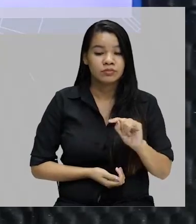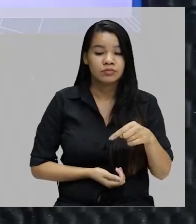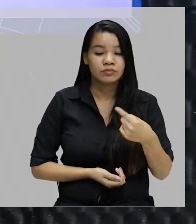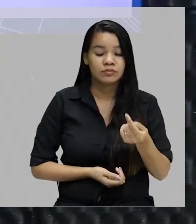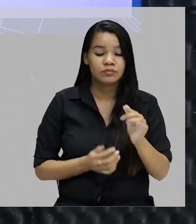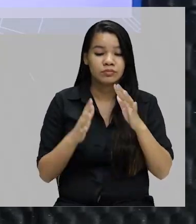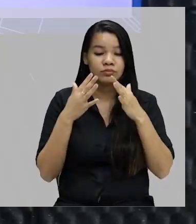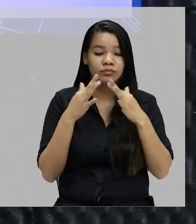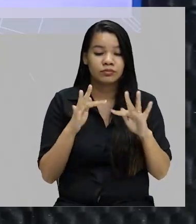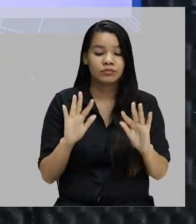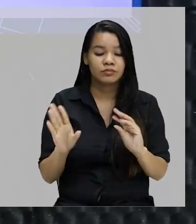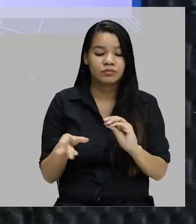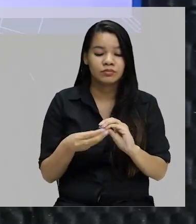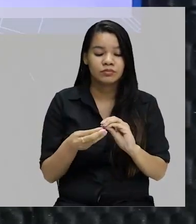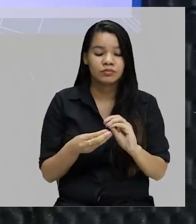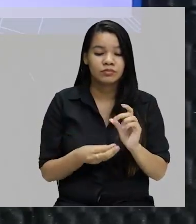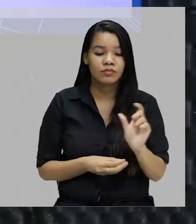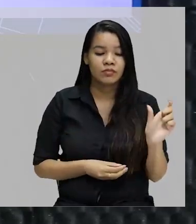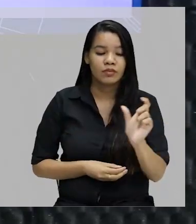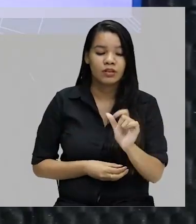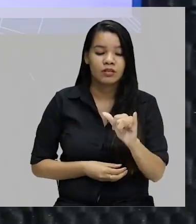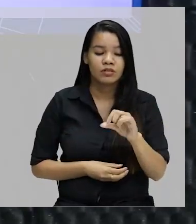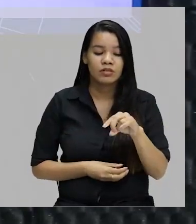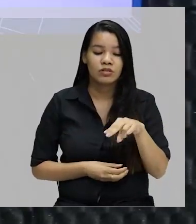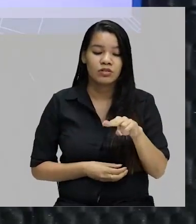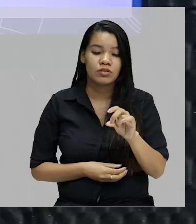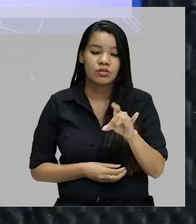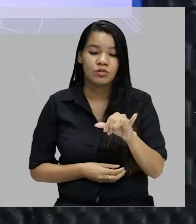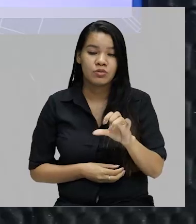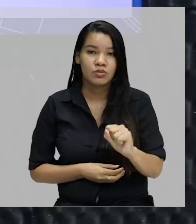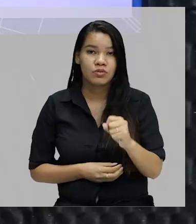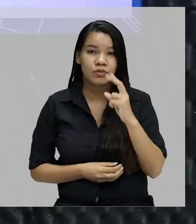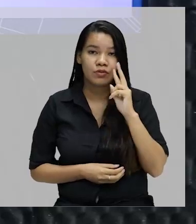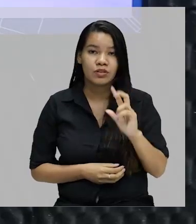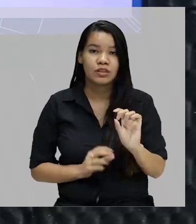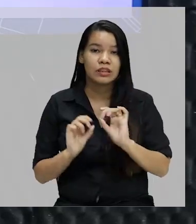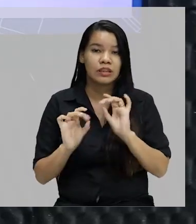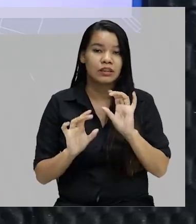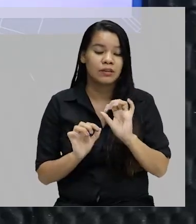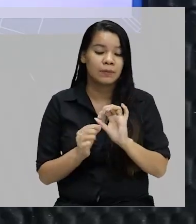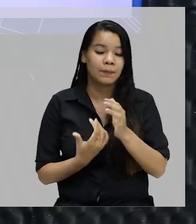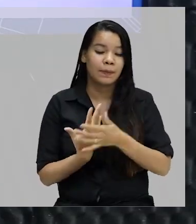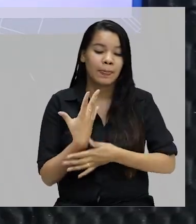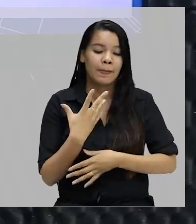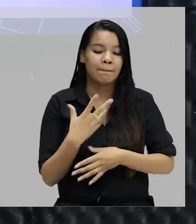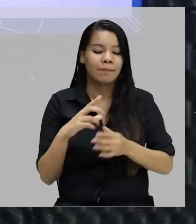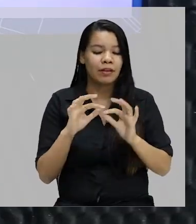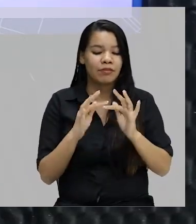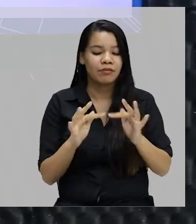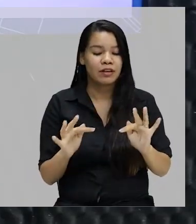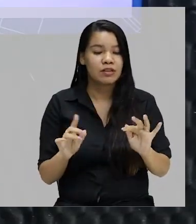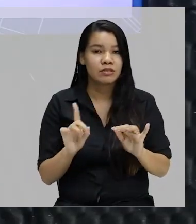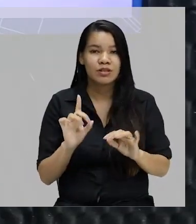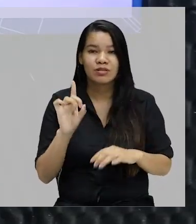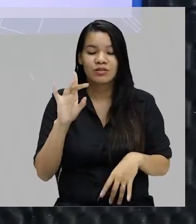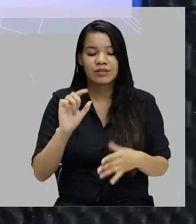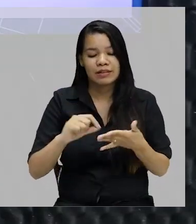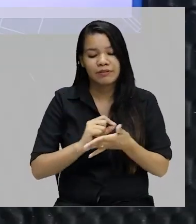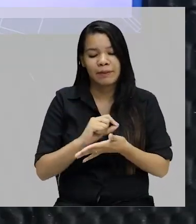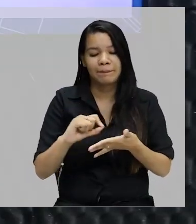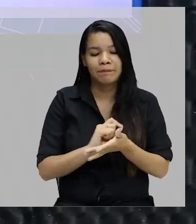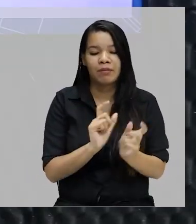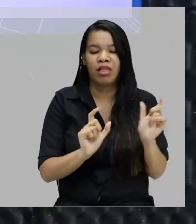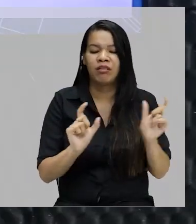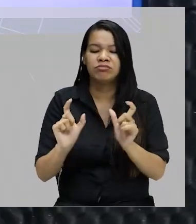outra oração complementando indícios. Observem que construir uma sentença não é só escrever as palavras e deixá-las soltas.